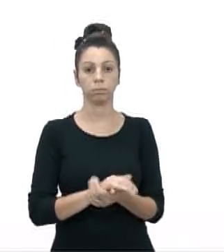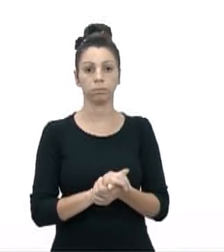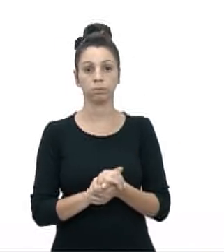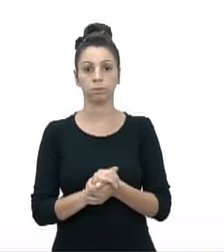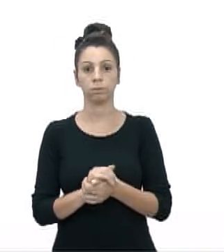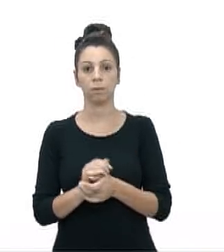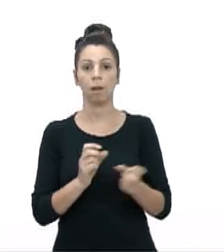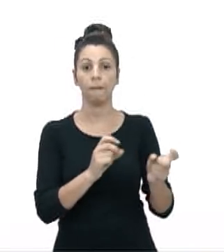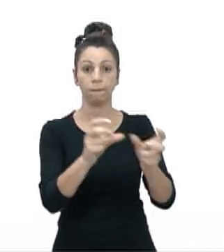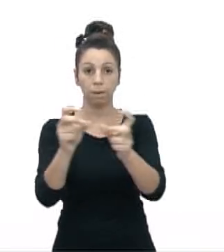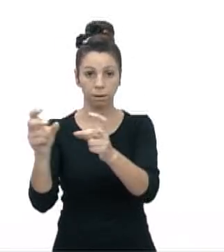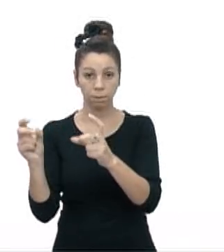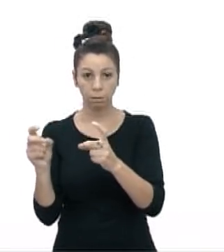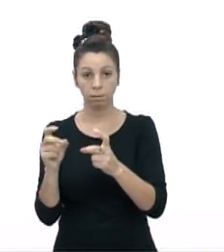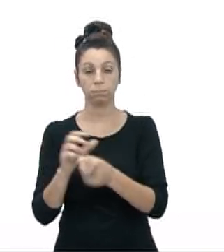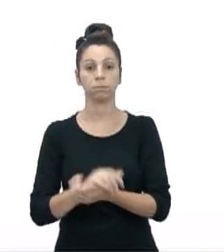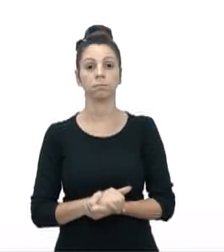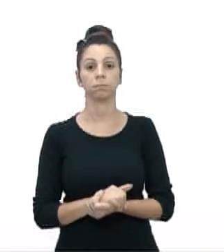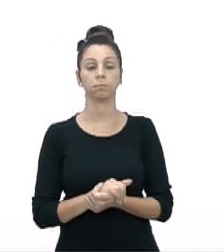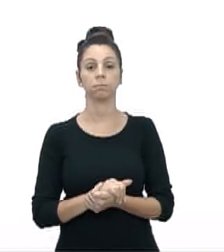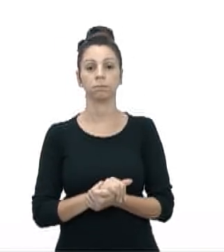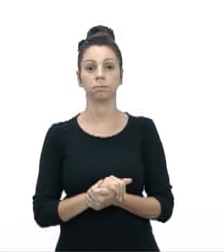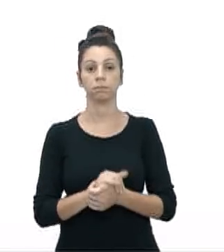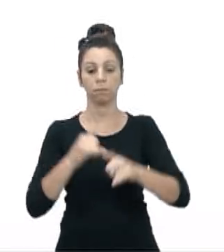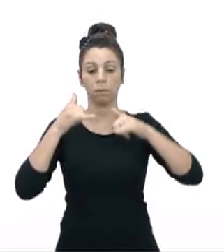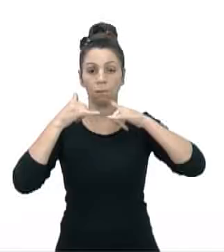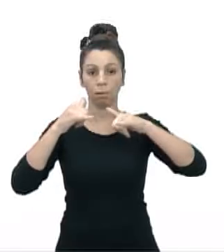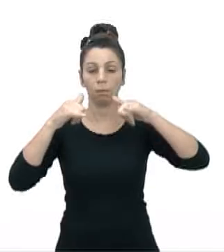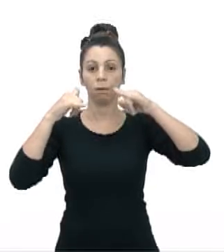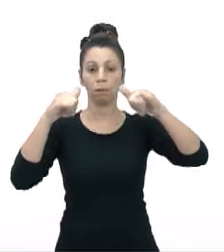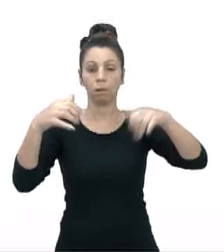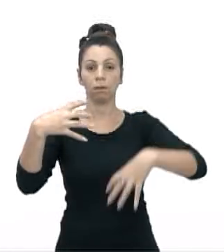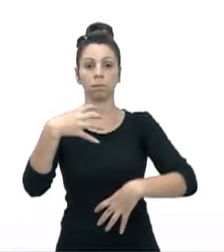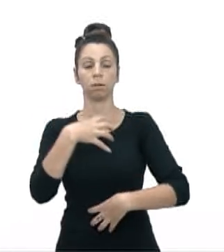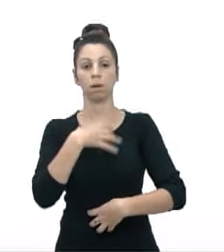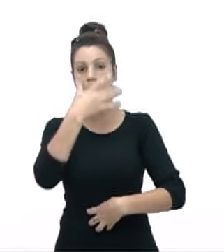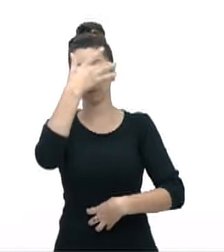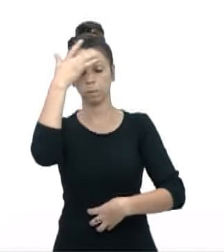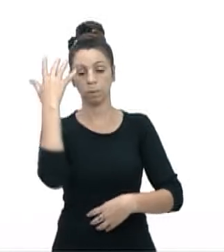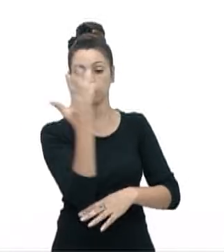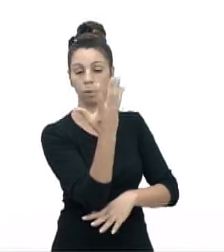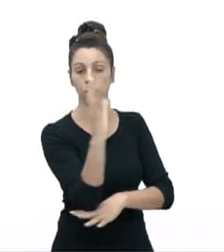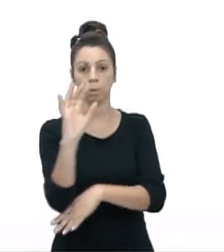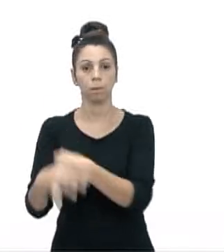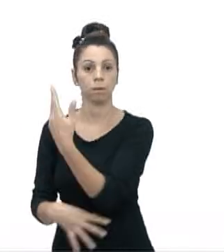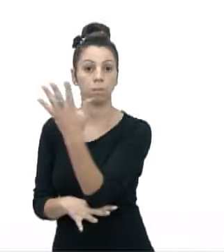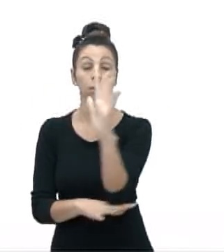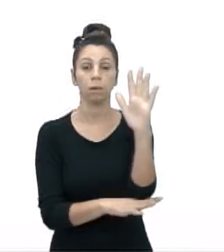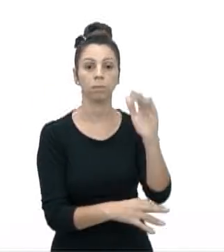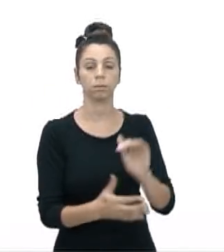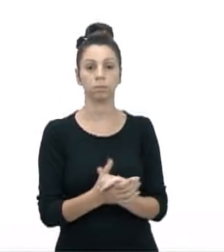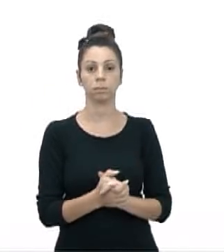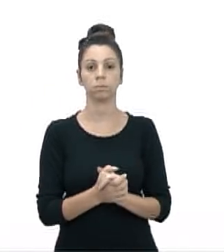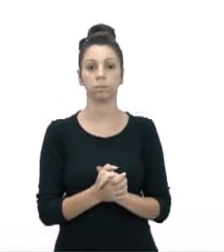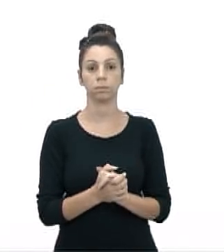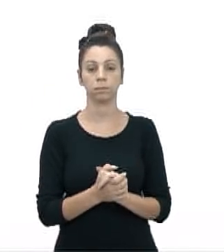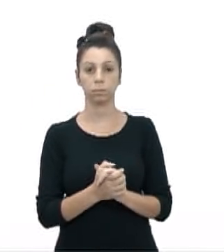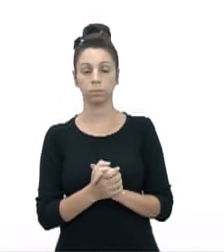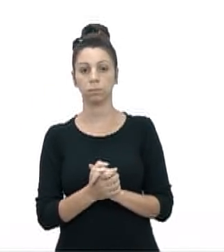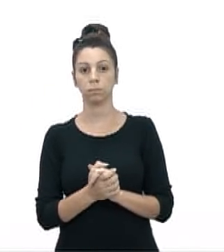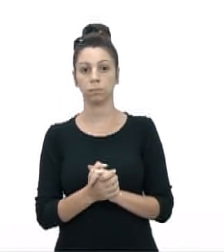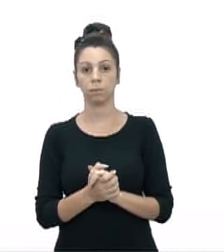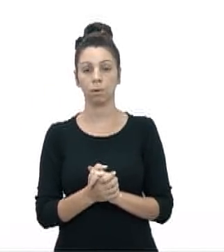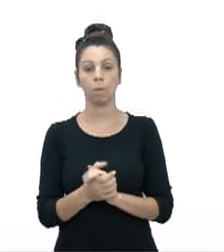produto. C, fazer propaganda e sensibilizar para questões ambientais. Ou D,